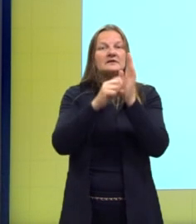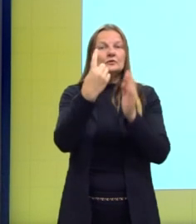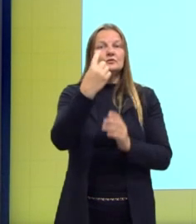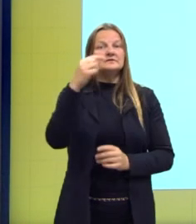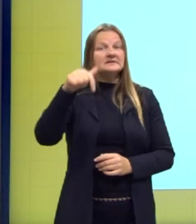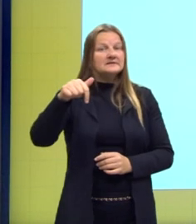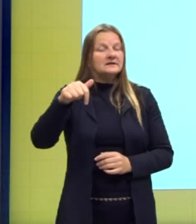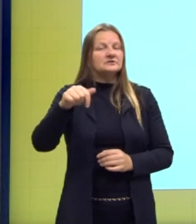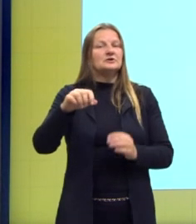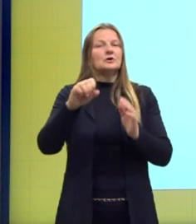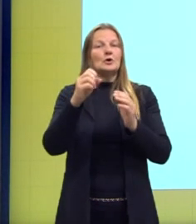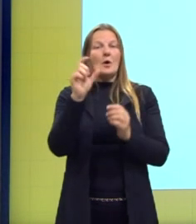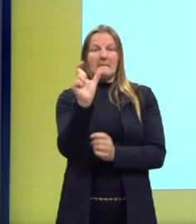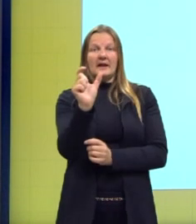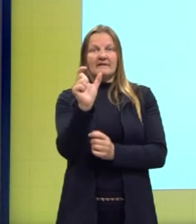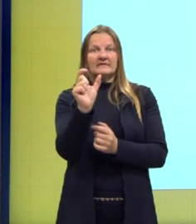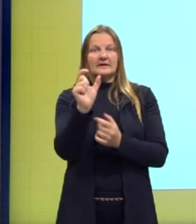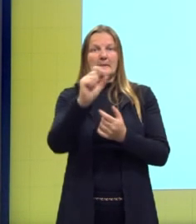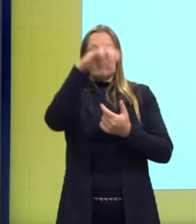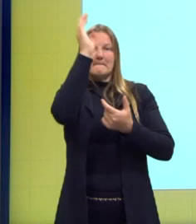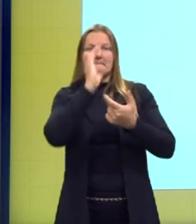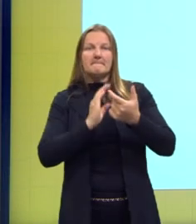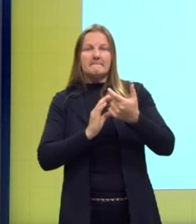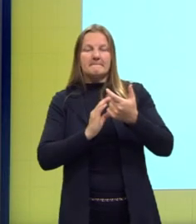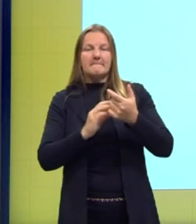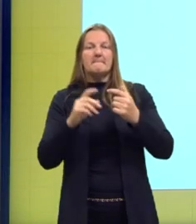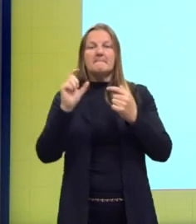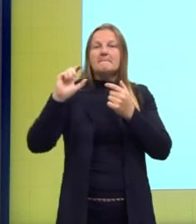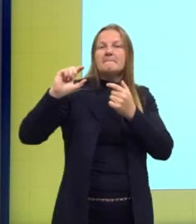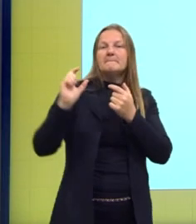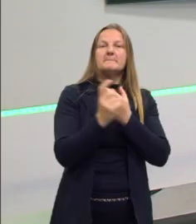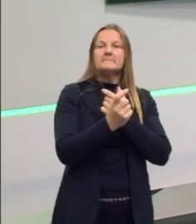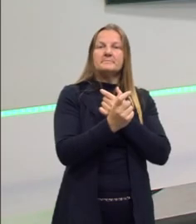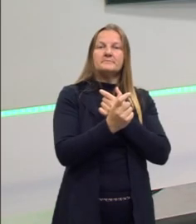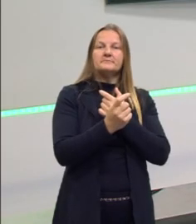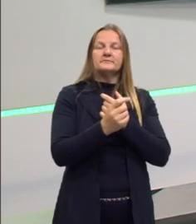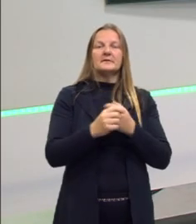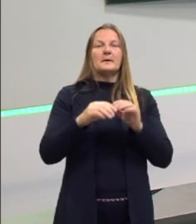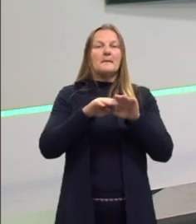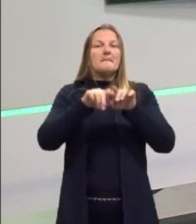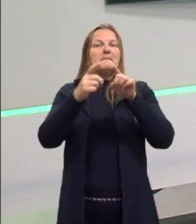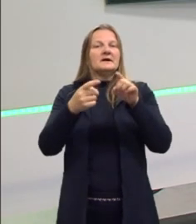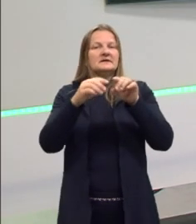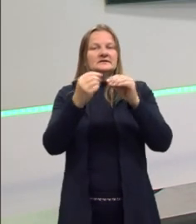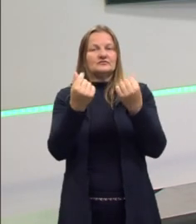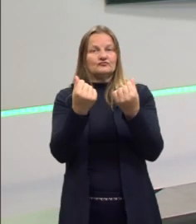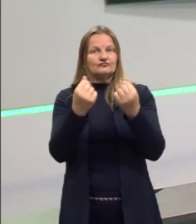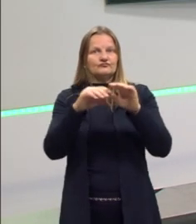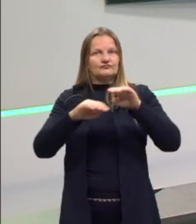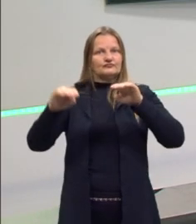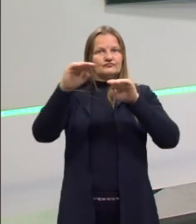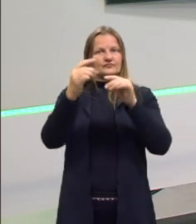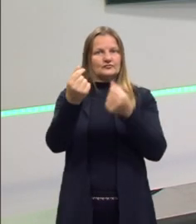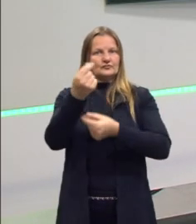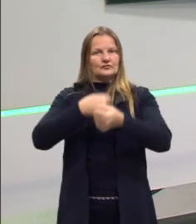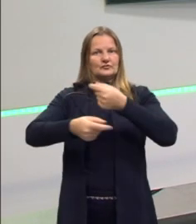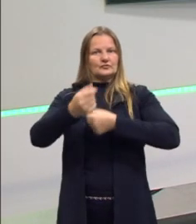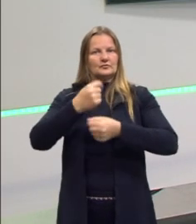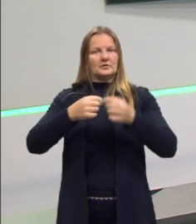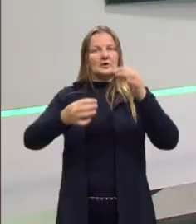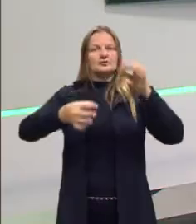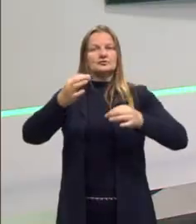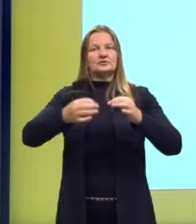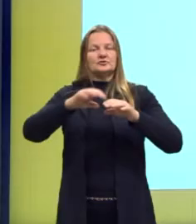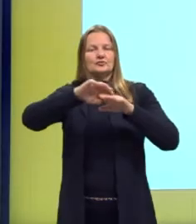o termo brasileiro era eles aplicado mas as referências ao Status econômico e jurídico desses eram